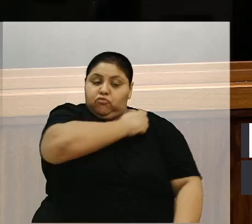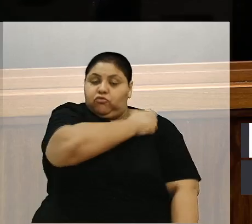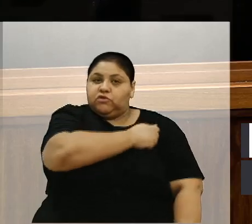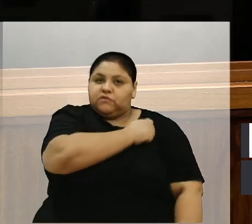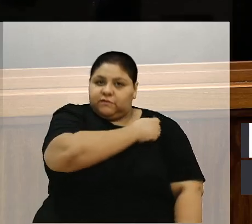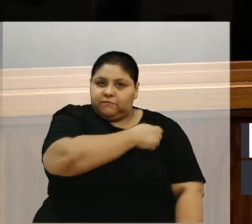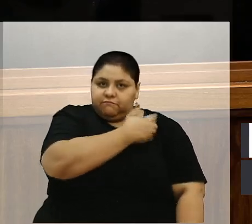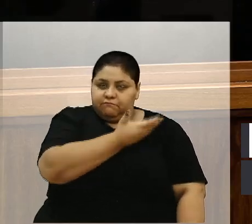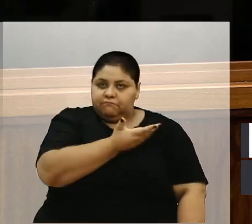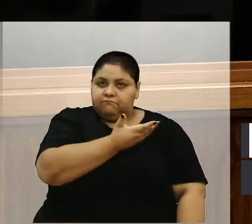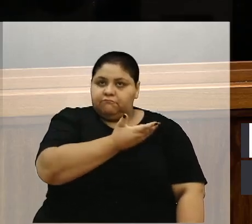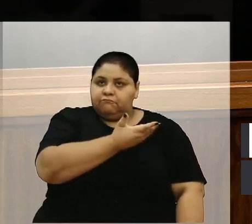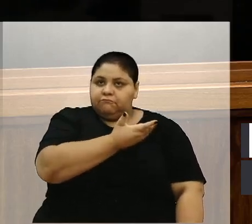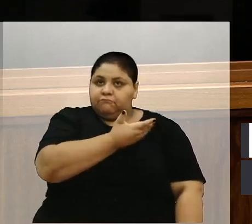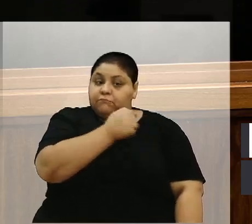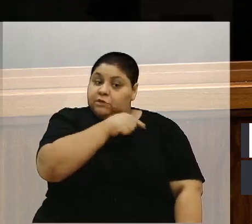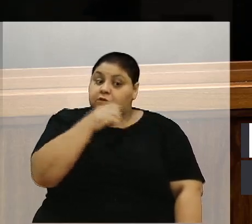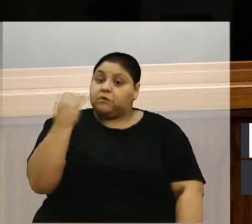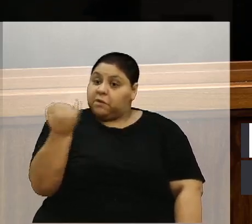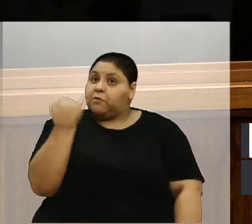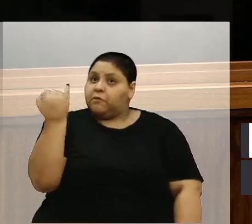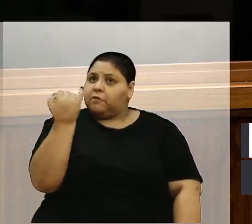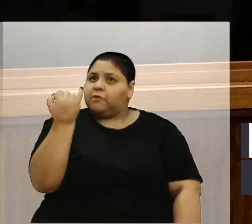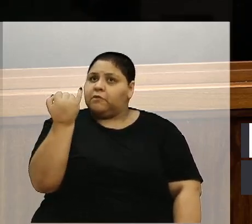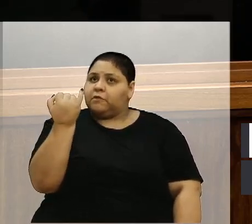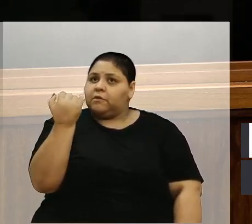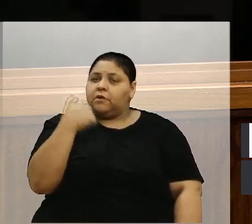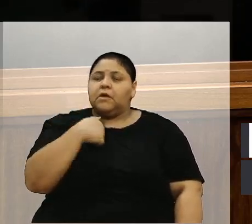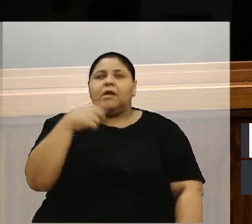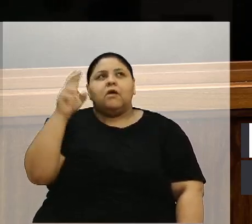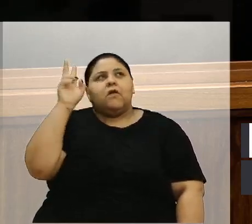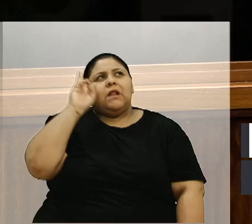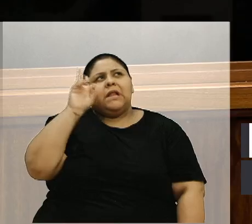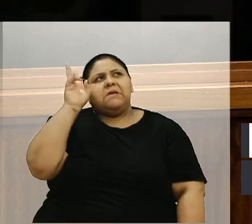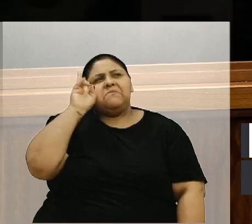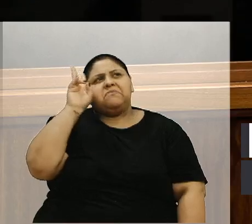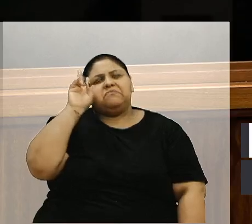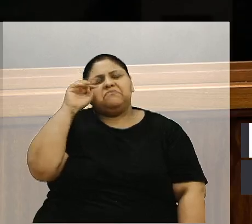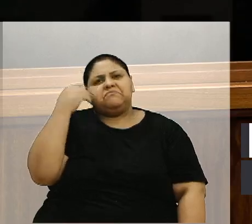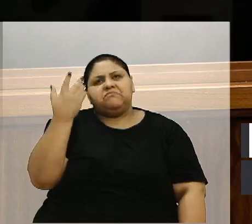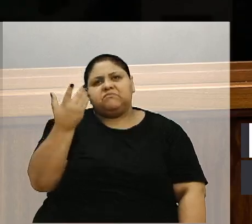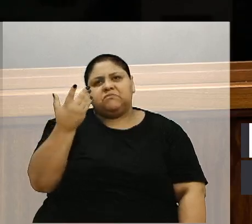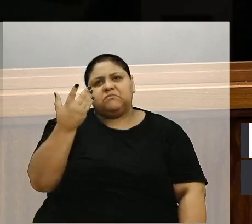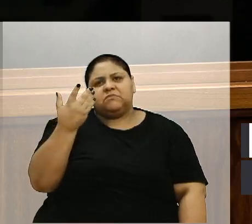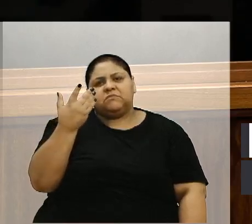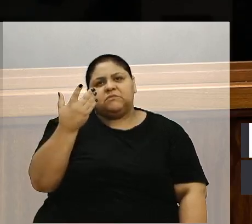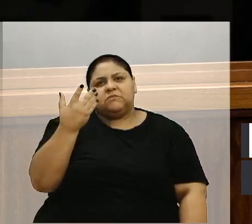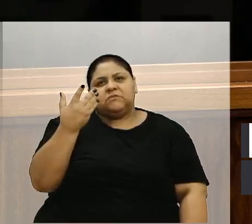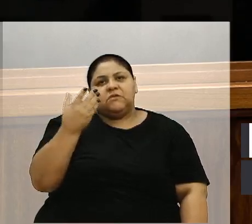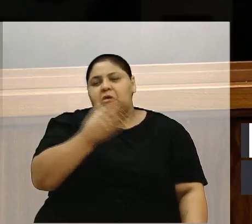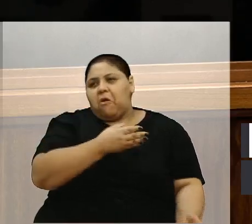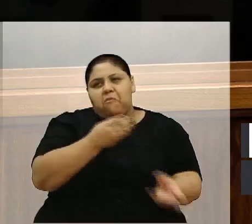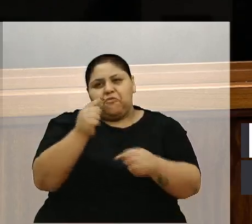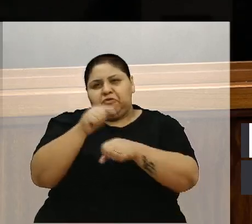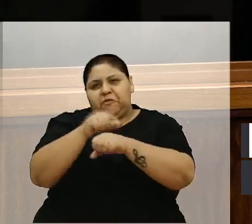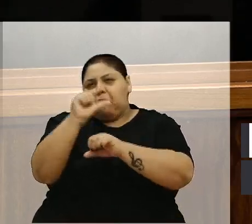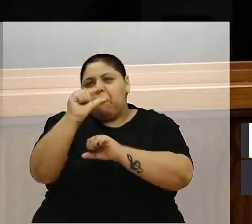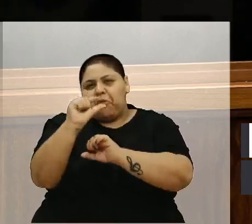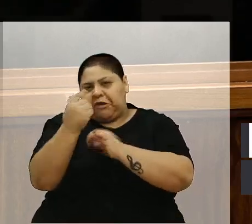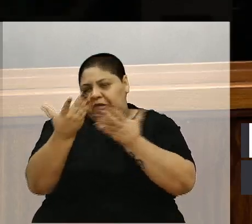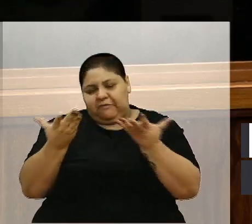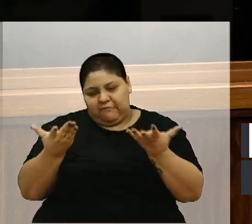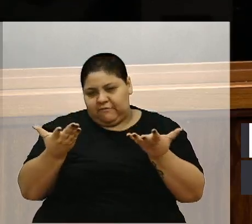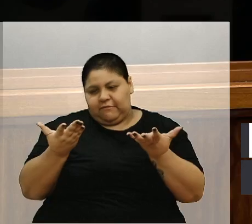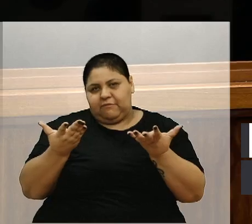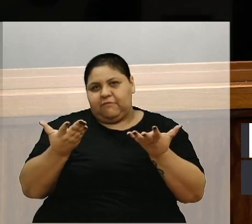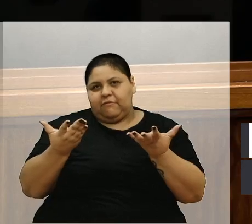estudante. Isso é fundamental. Eu pego as minhas lembranças, que não são de tanto tempo assim, né? Da